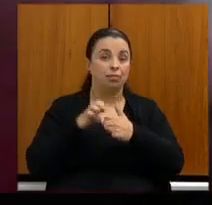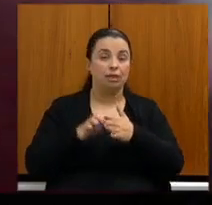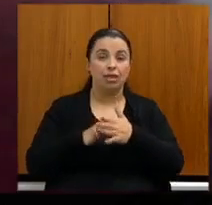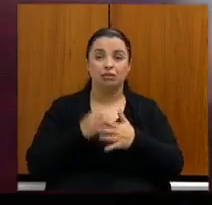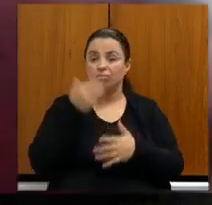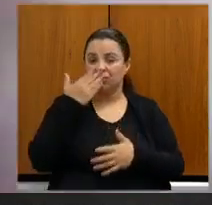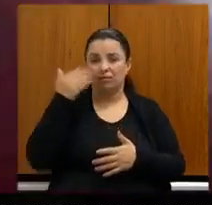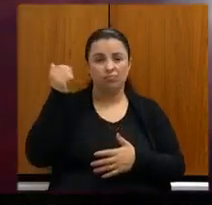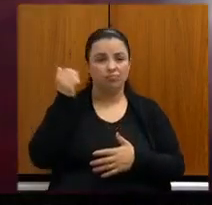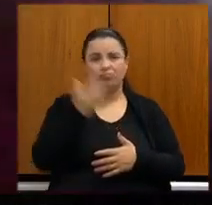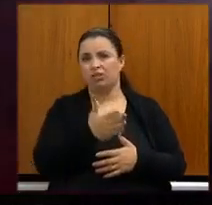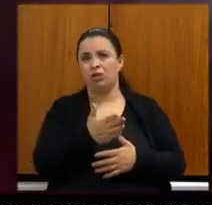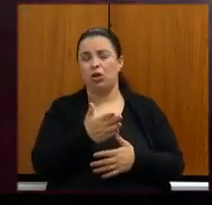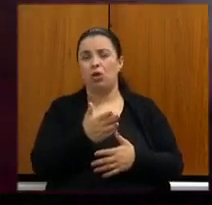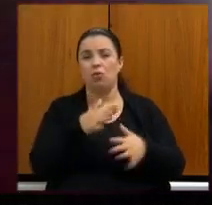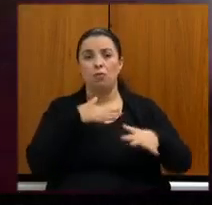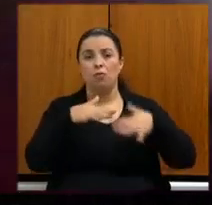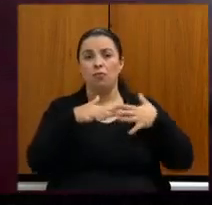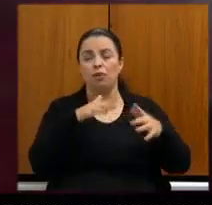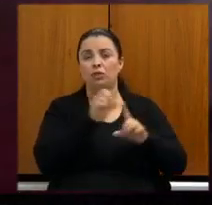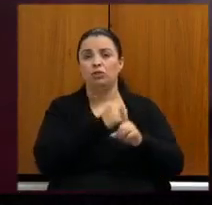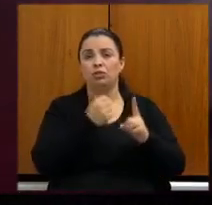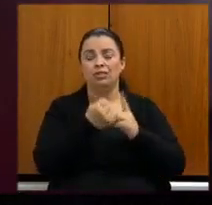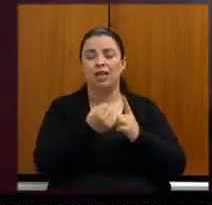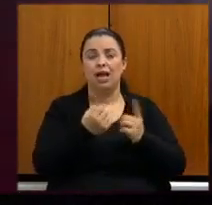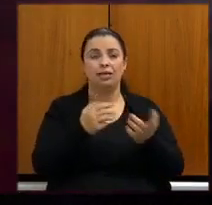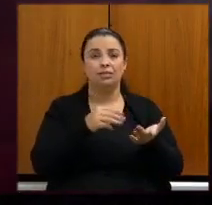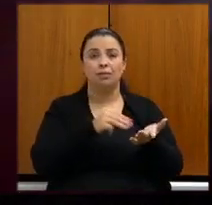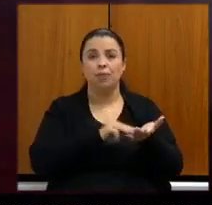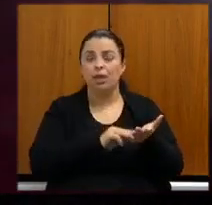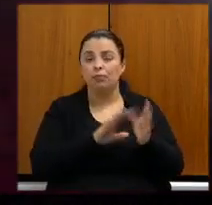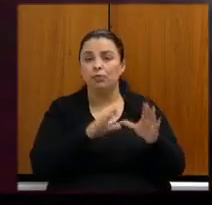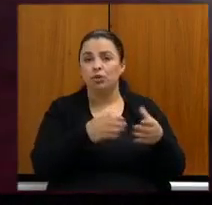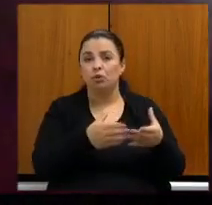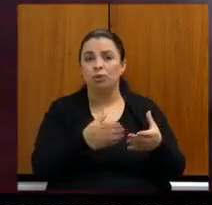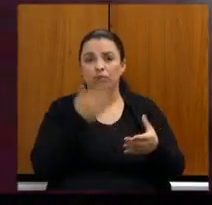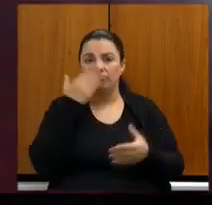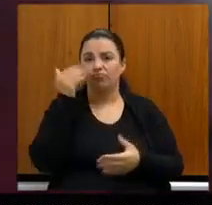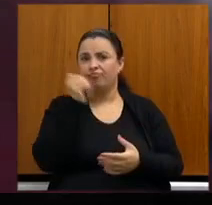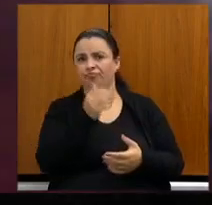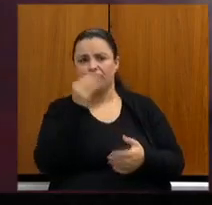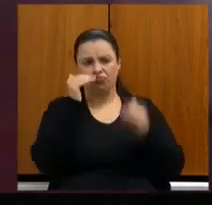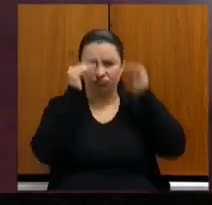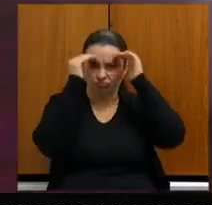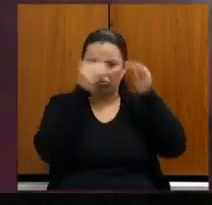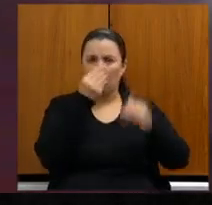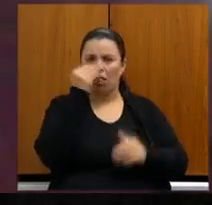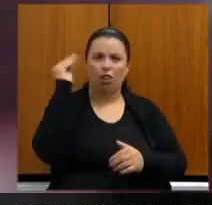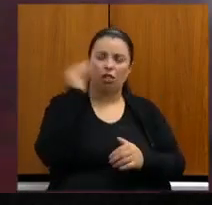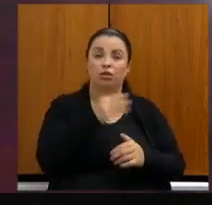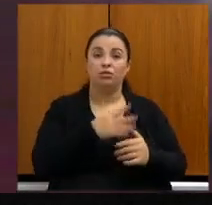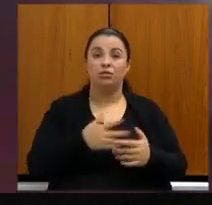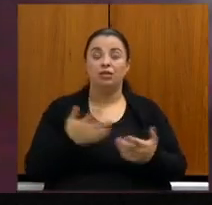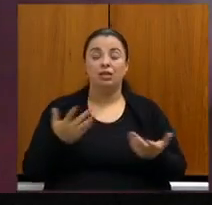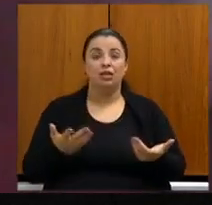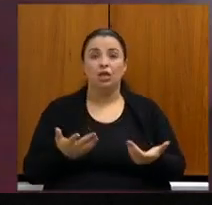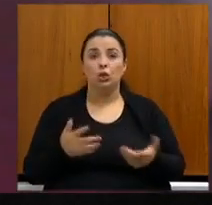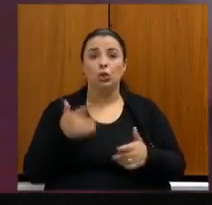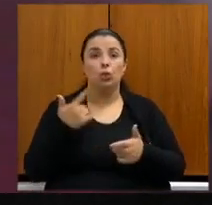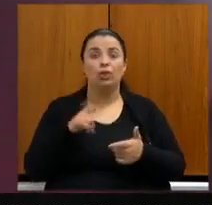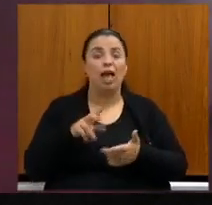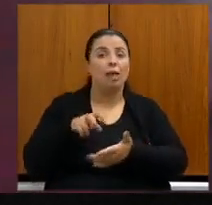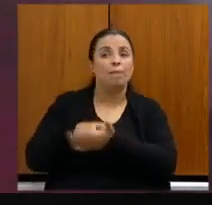de movimentos sociais negros das Comunidades e aquilo fica impune né não não tem nenhuma penalização para